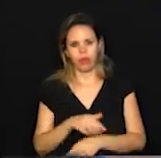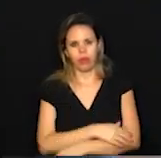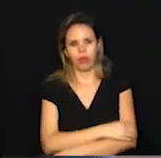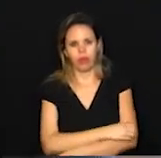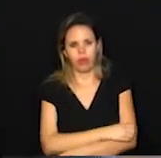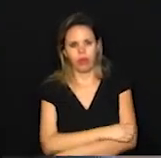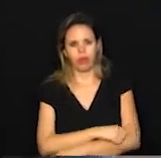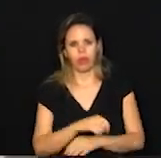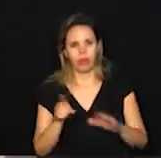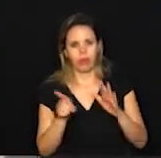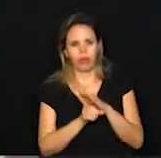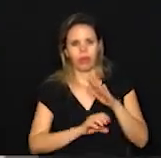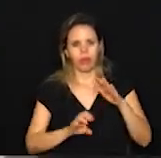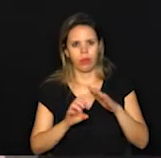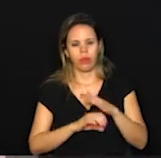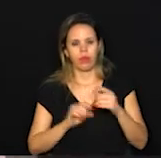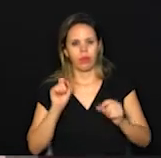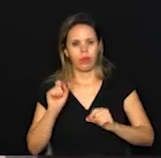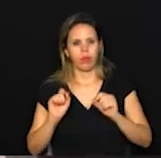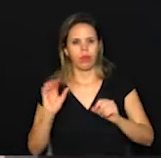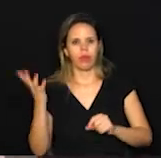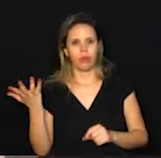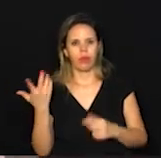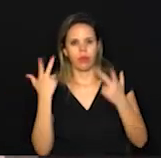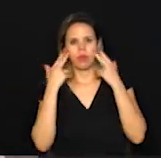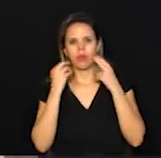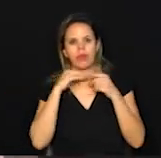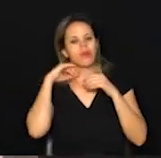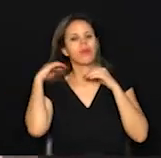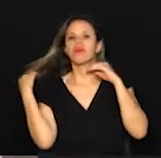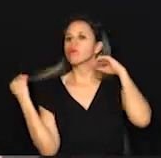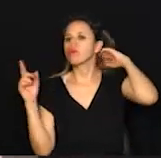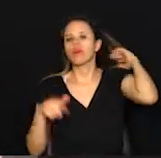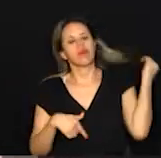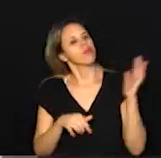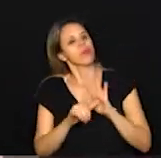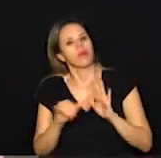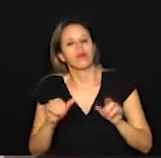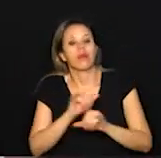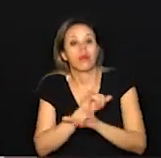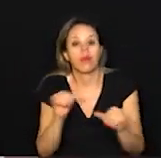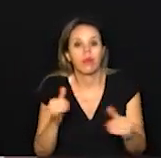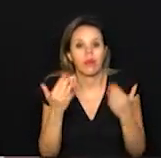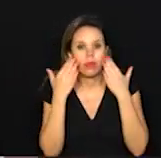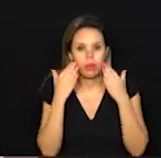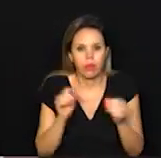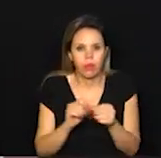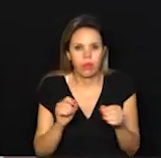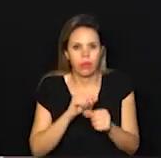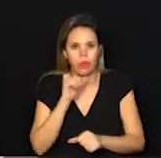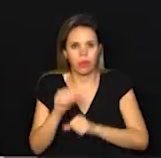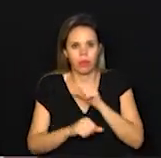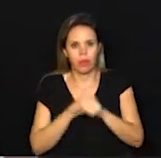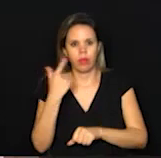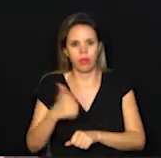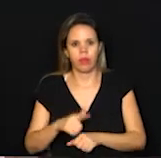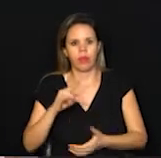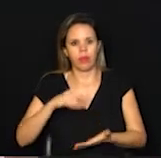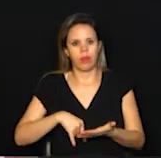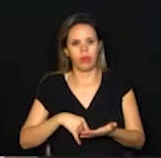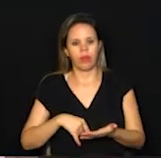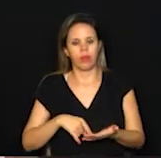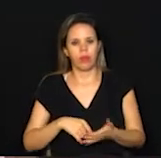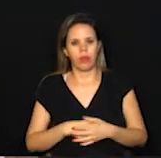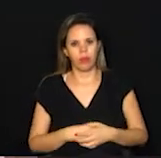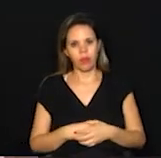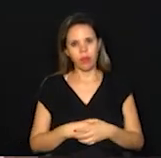para os empresários. O que acontece normalmente é o seguinte, ele é notificado para fazer a renovação do seu alvará, só